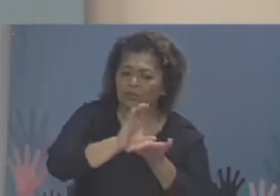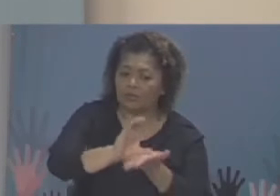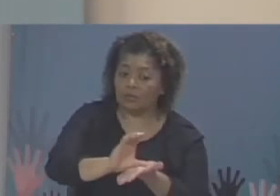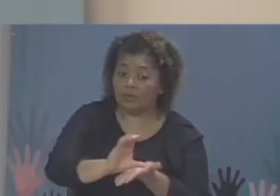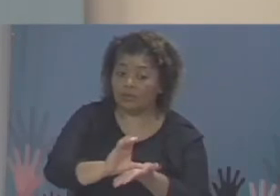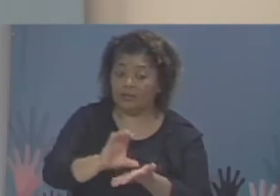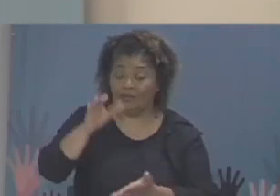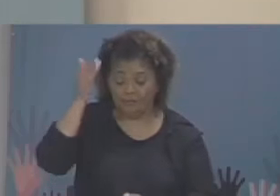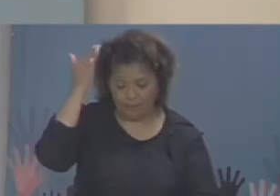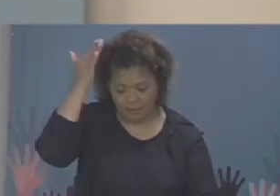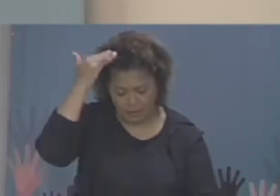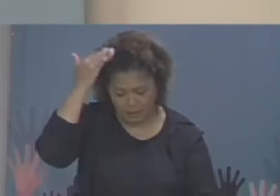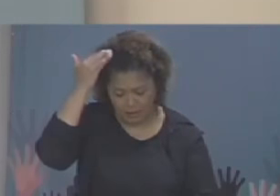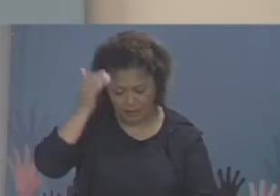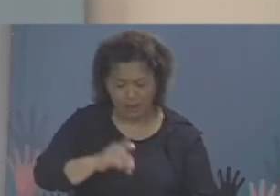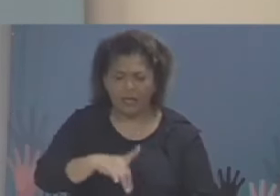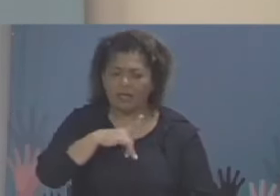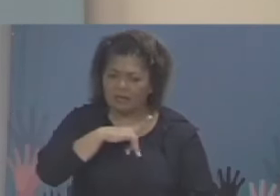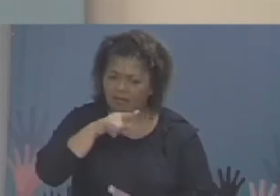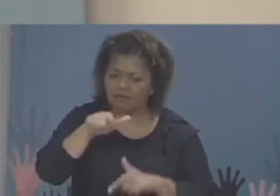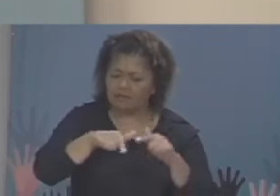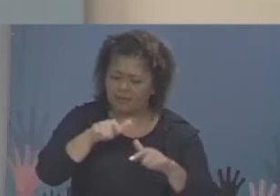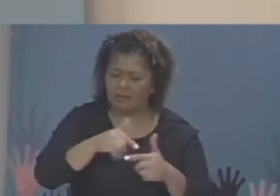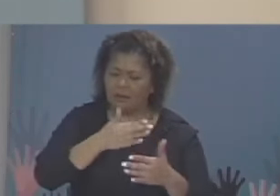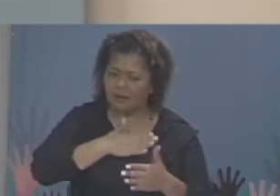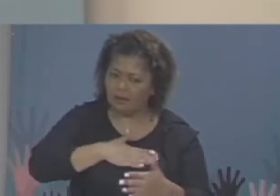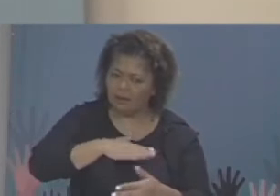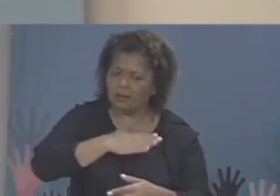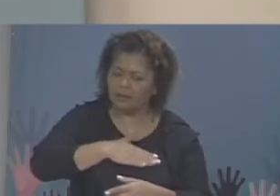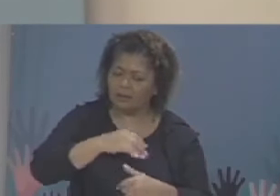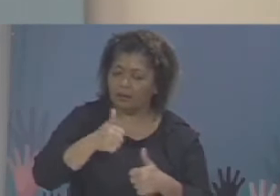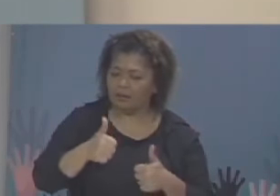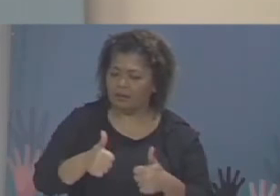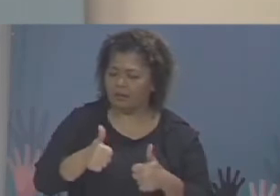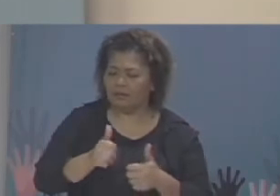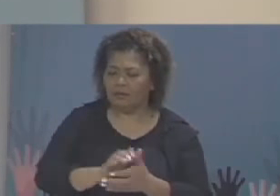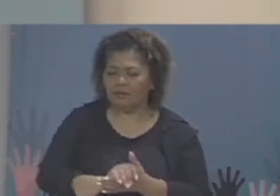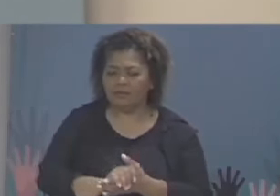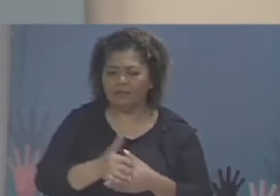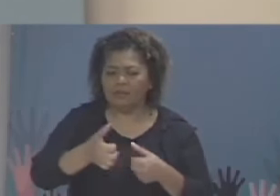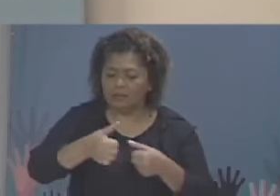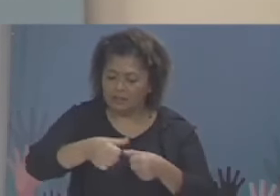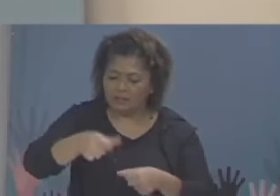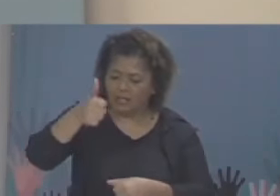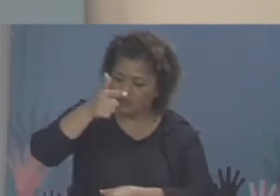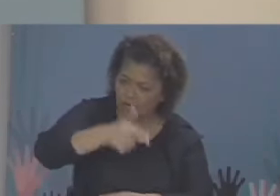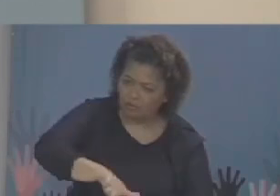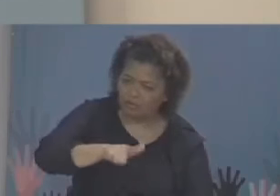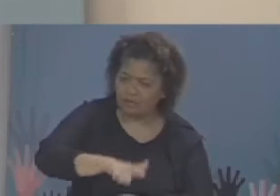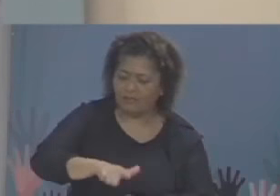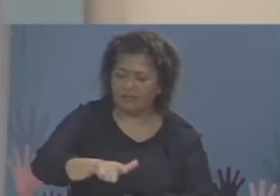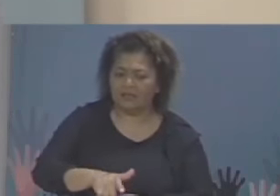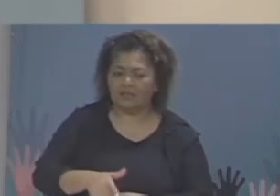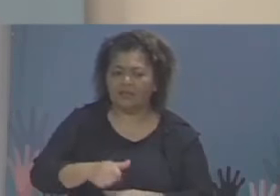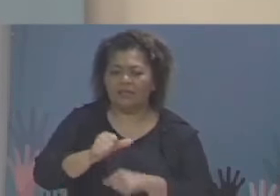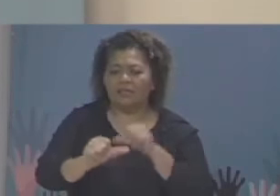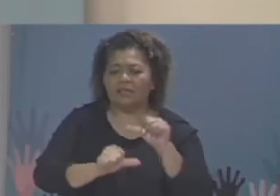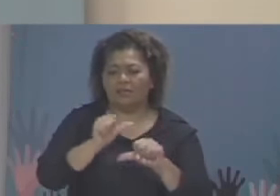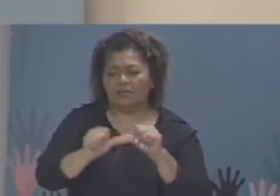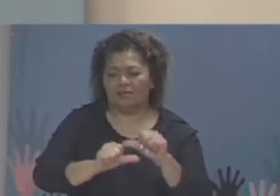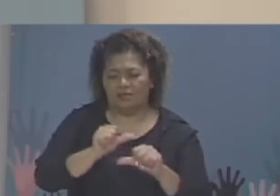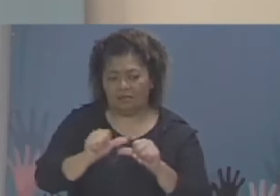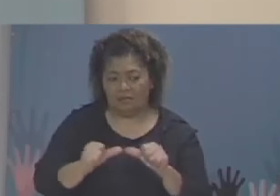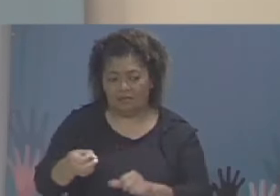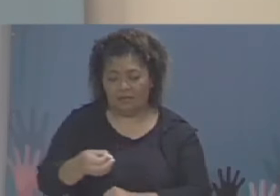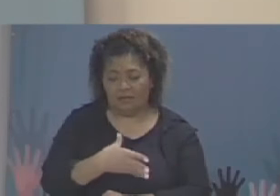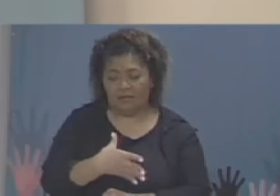do Paraná, teve uma gestão tranquila, uma gestão serena, está conosco na renovação, porque eu tenho 30 anos.